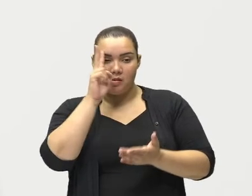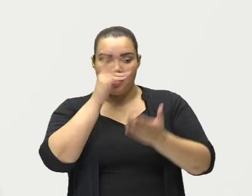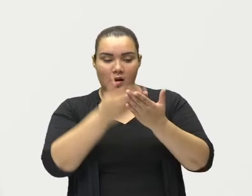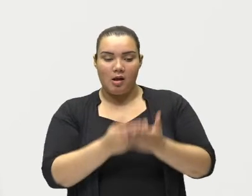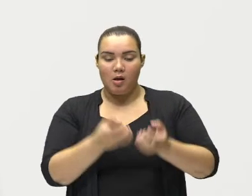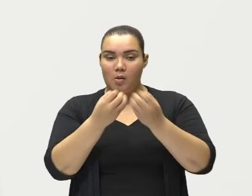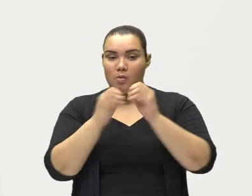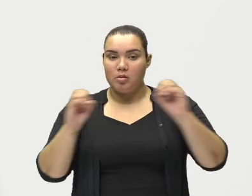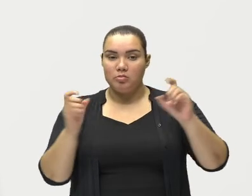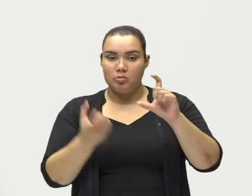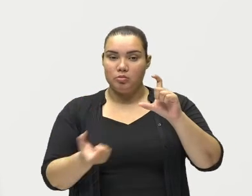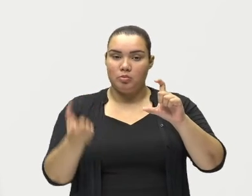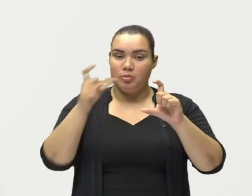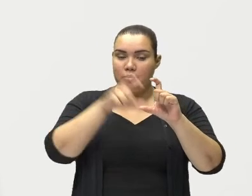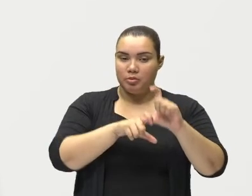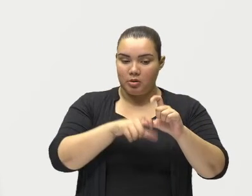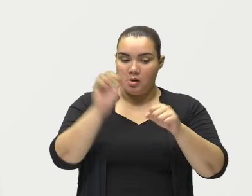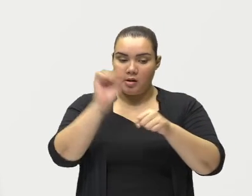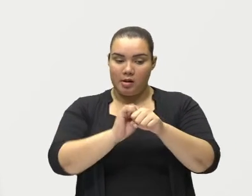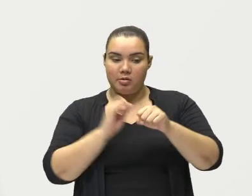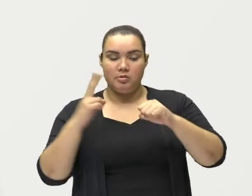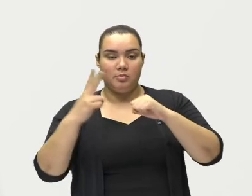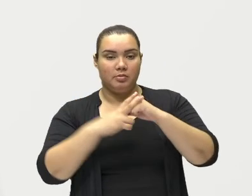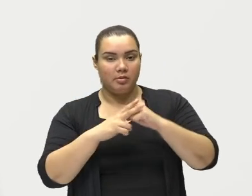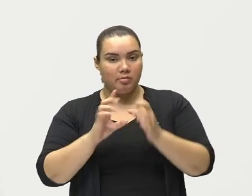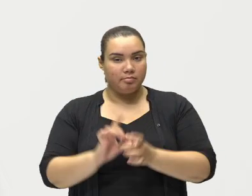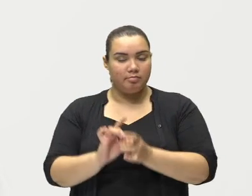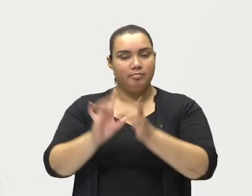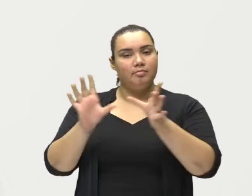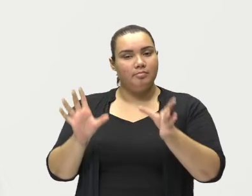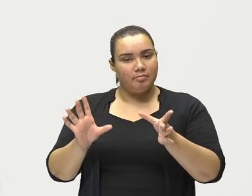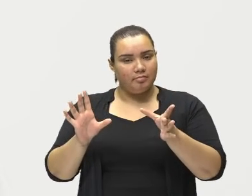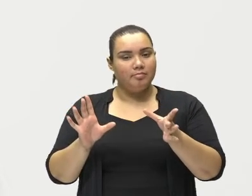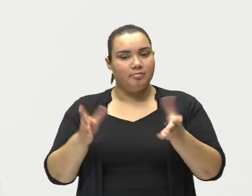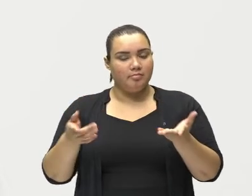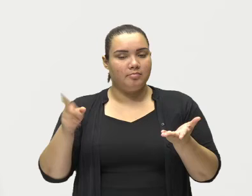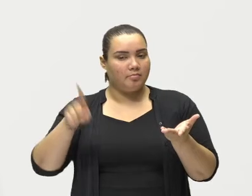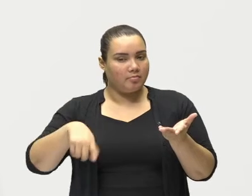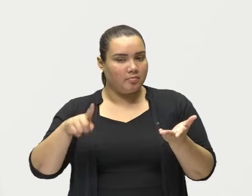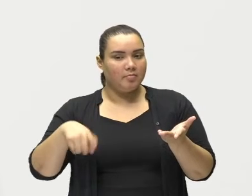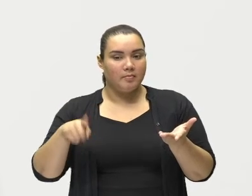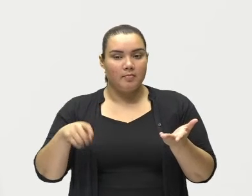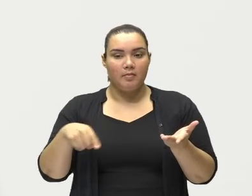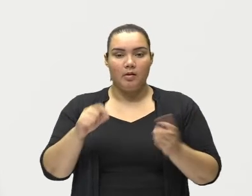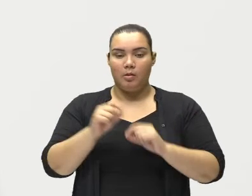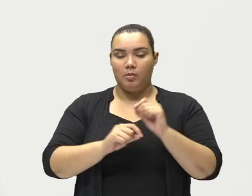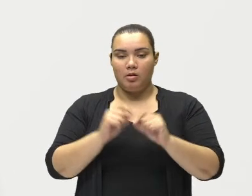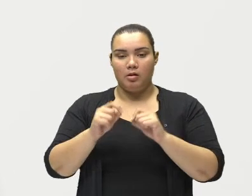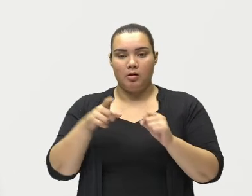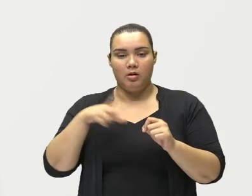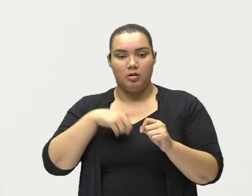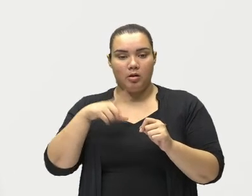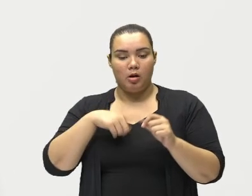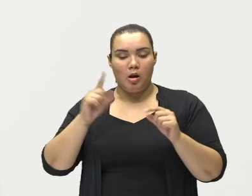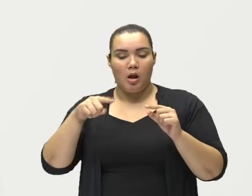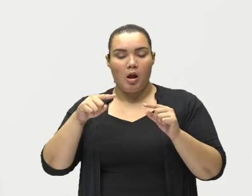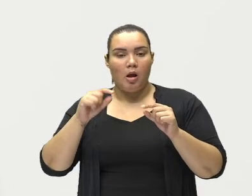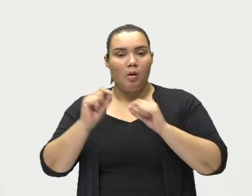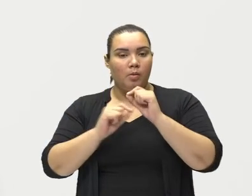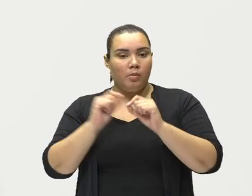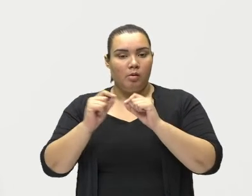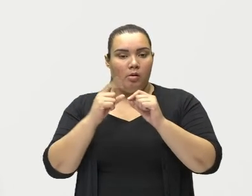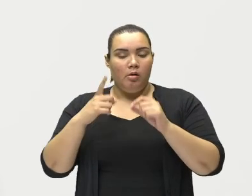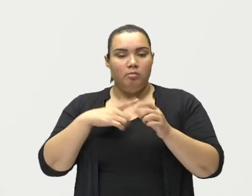oração subordinada adverbial concessiva. Isso aí é uma conjunção